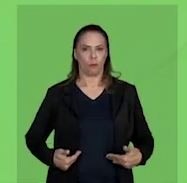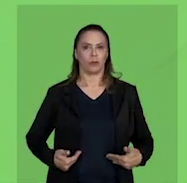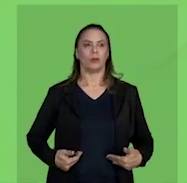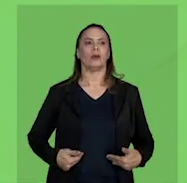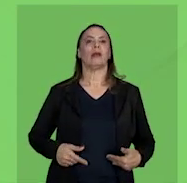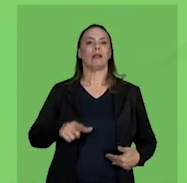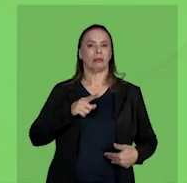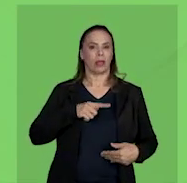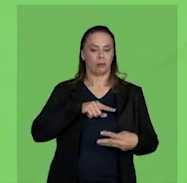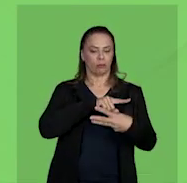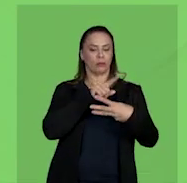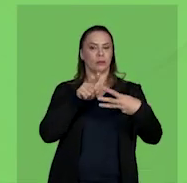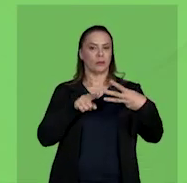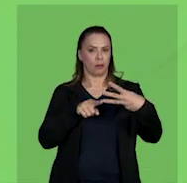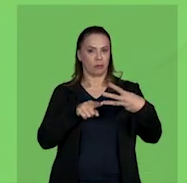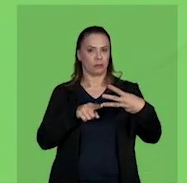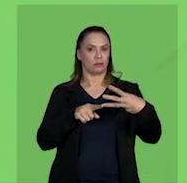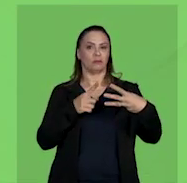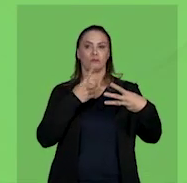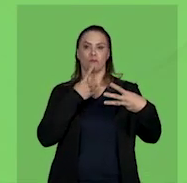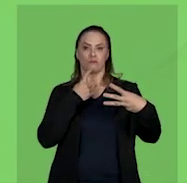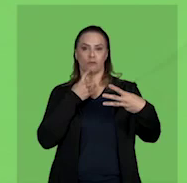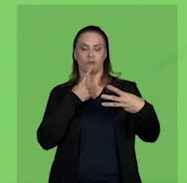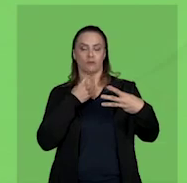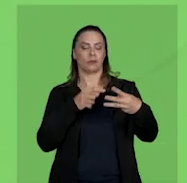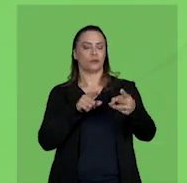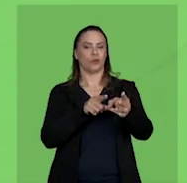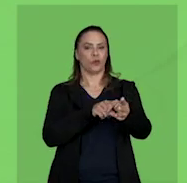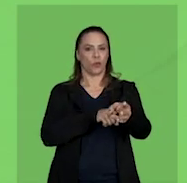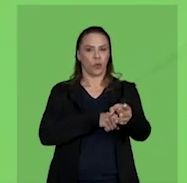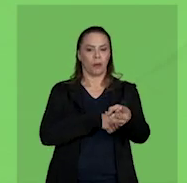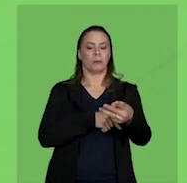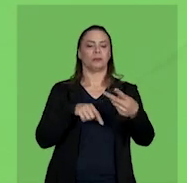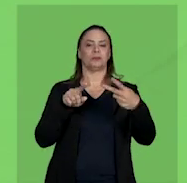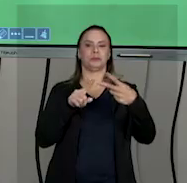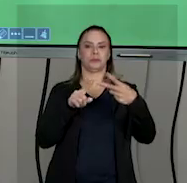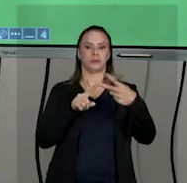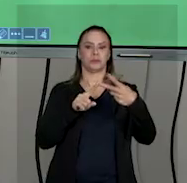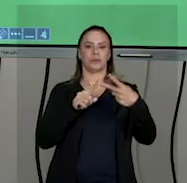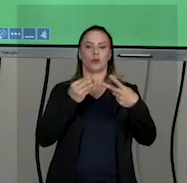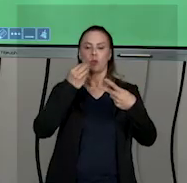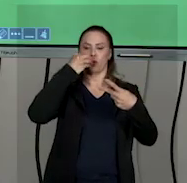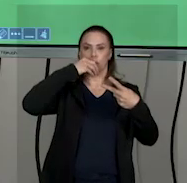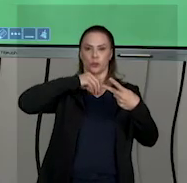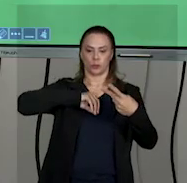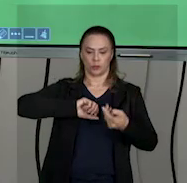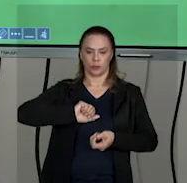circulatório e digestório. O estômago faz parte de qual sistema, pessoal? Sistema